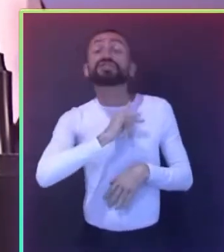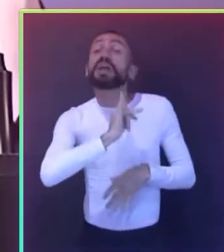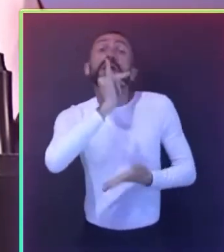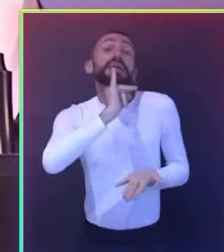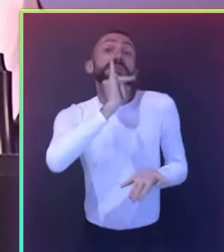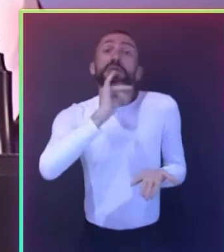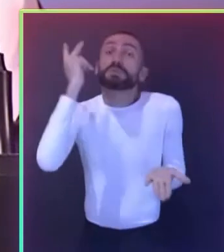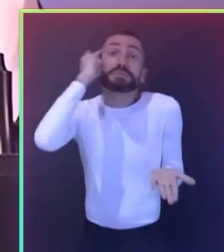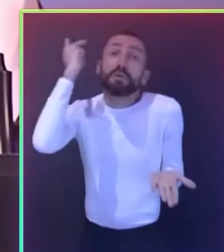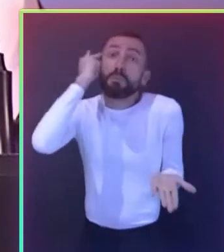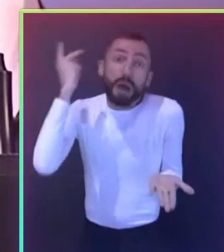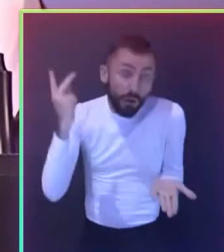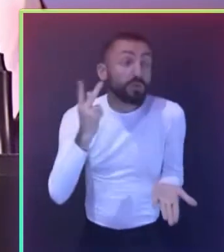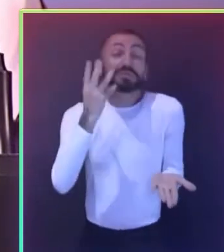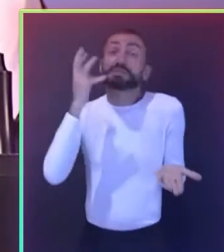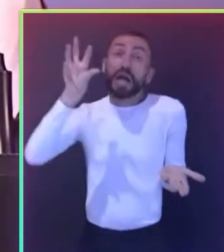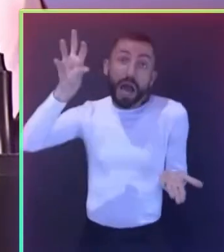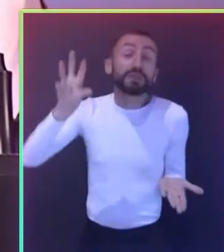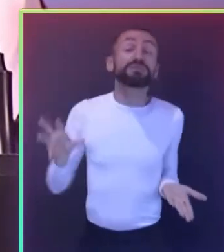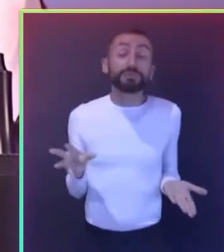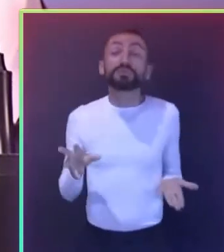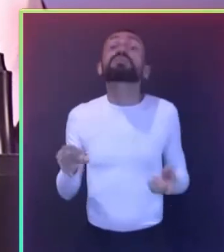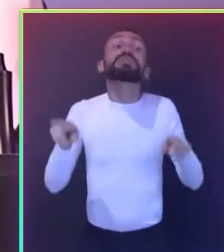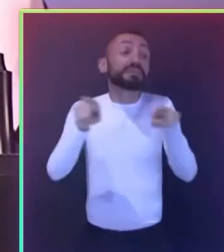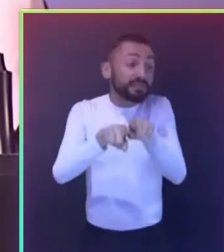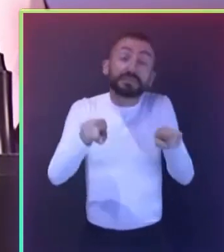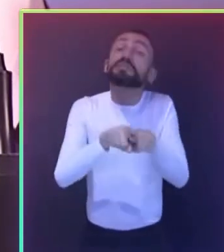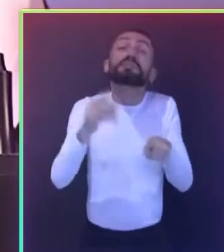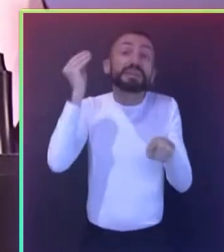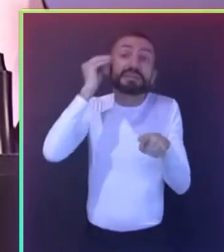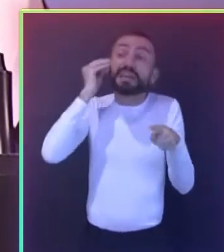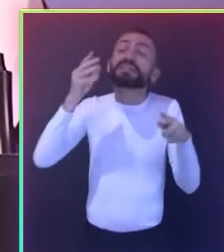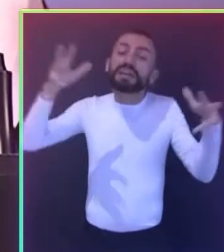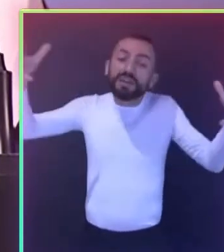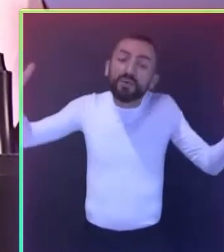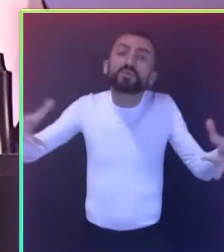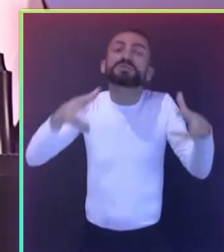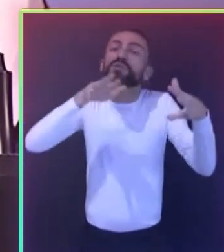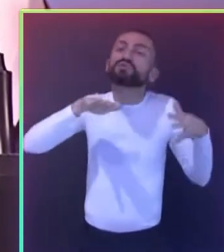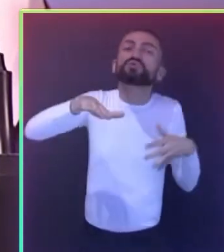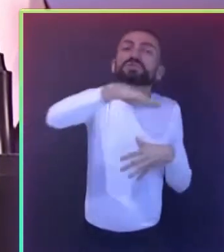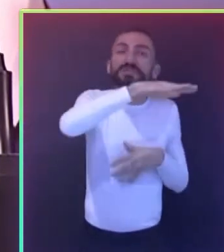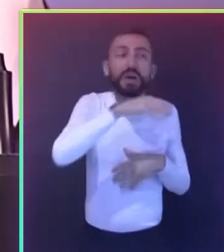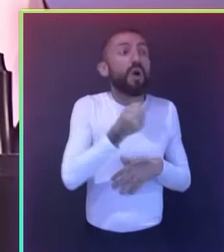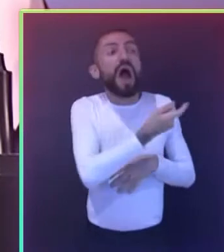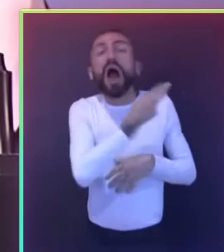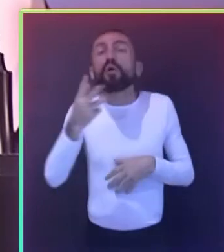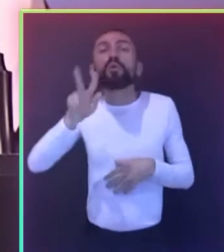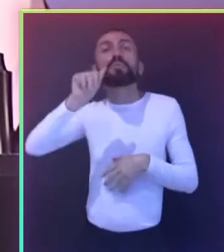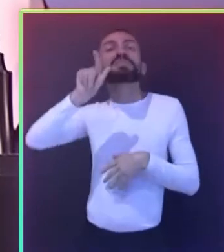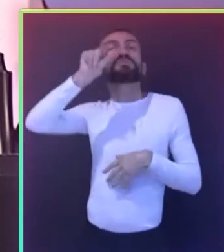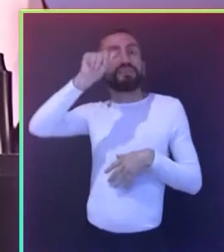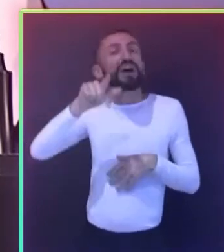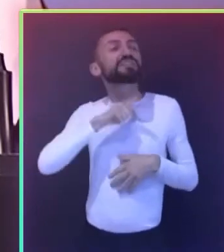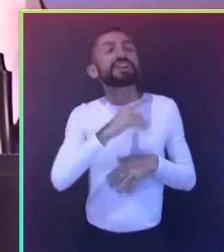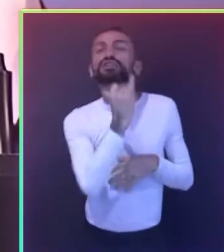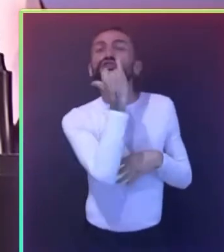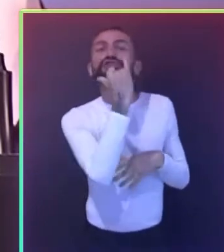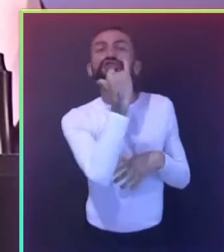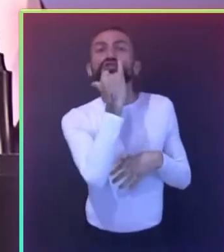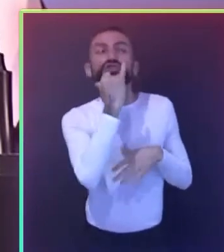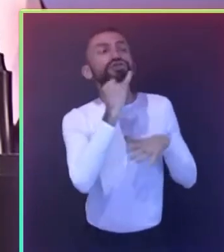associaram usado o modelo de inclusão social por reserva de vagas e permanência estudantil